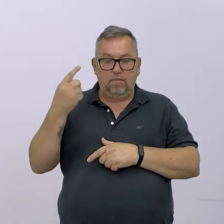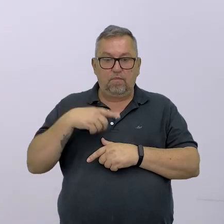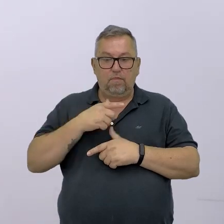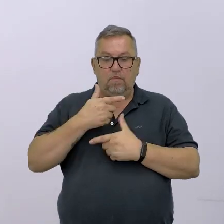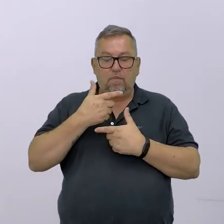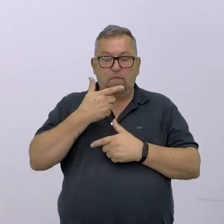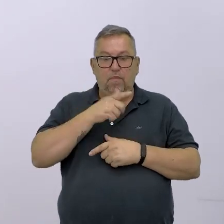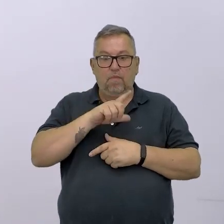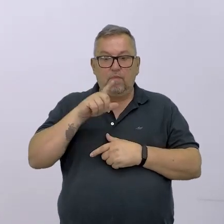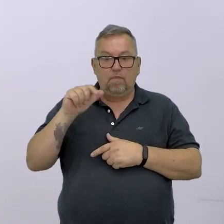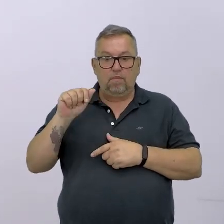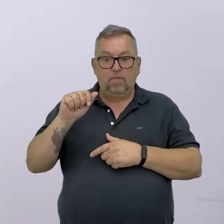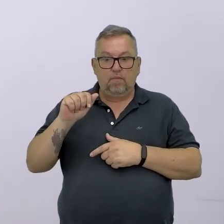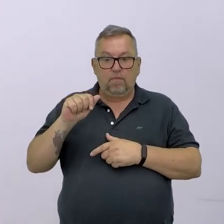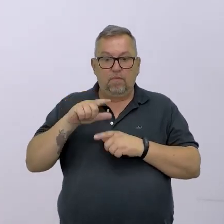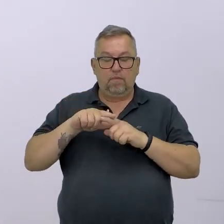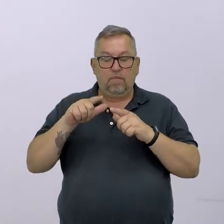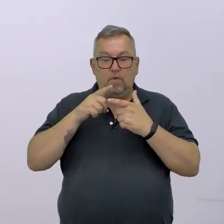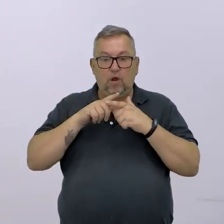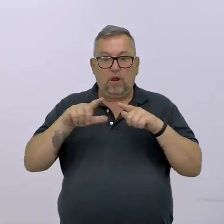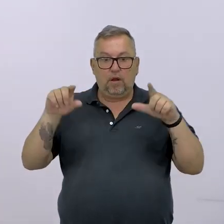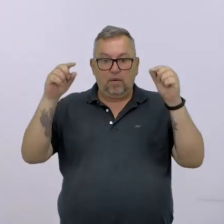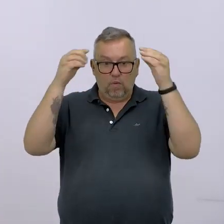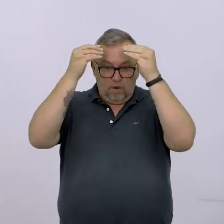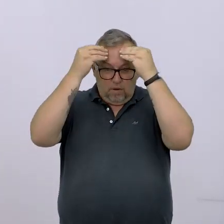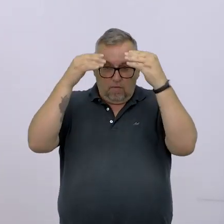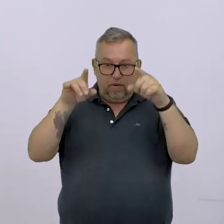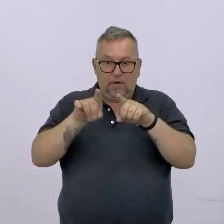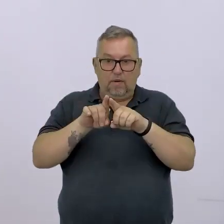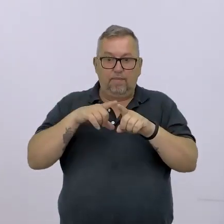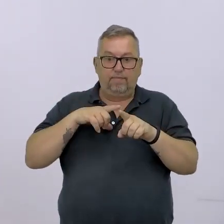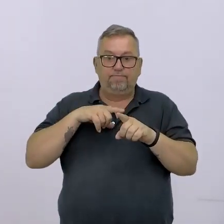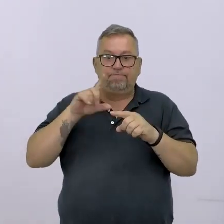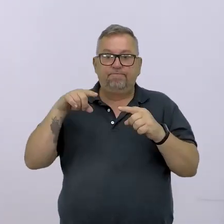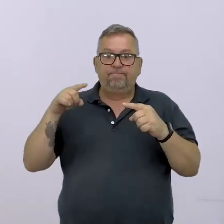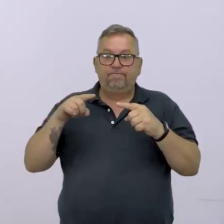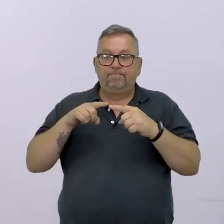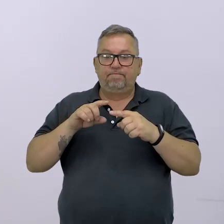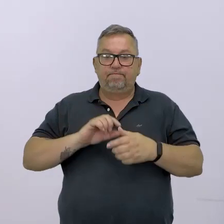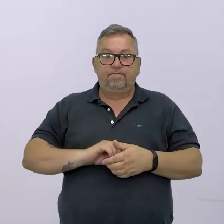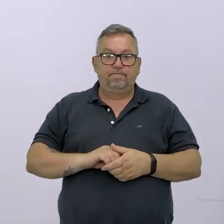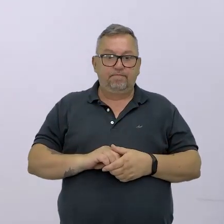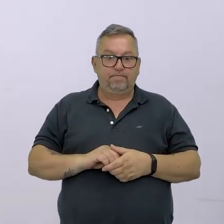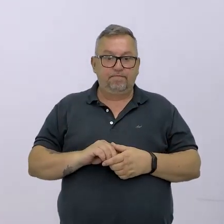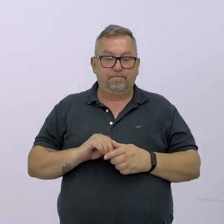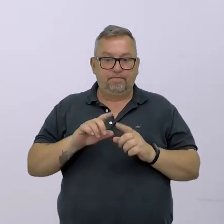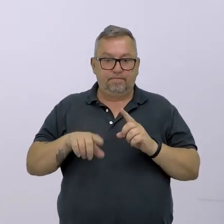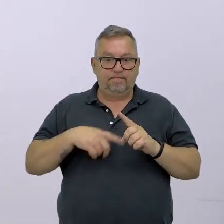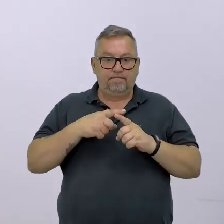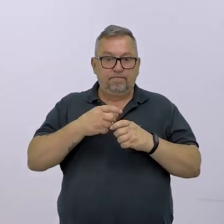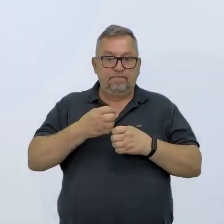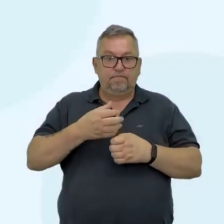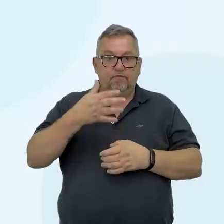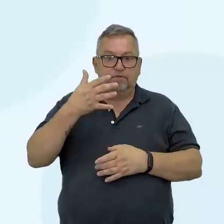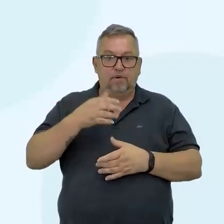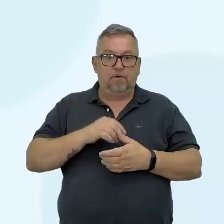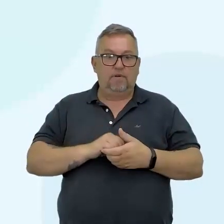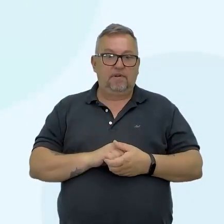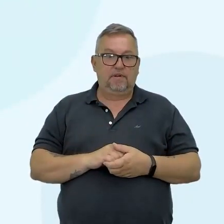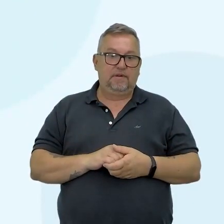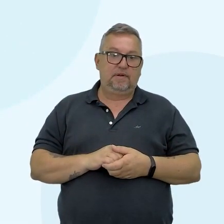linguagem aqui, da sua finalidade, tá certo, pessoal? Então, vou passar mais um slide para